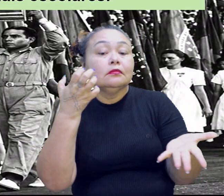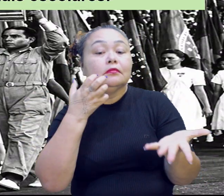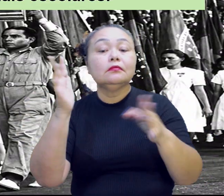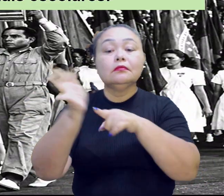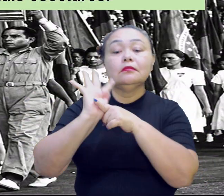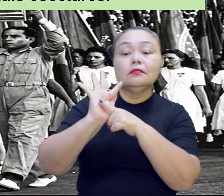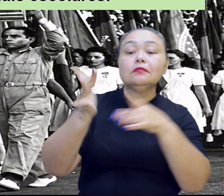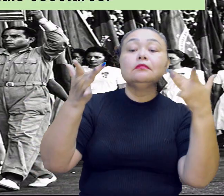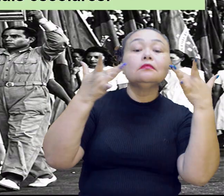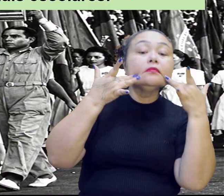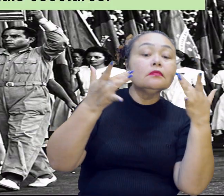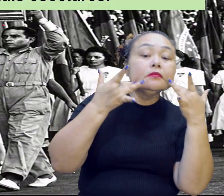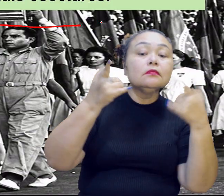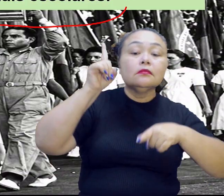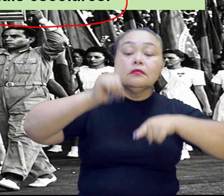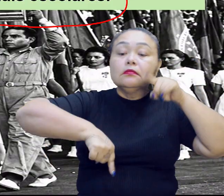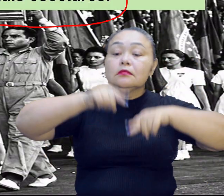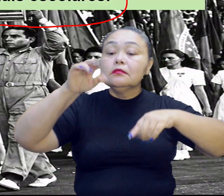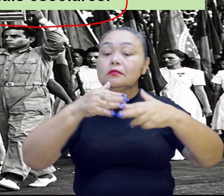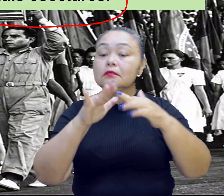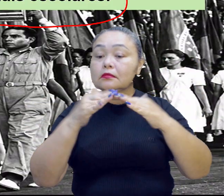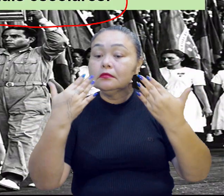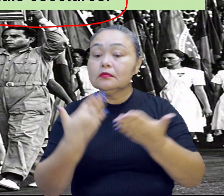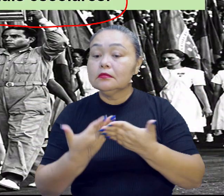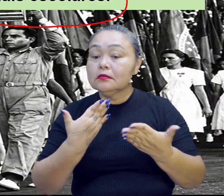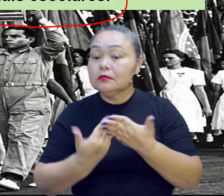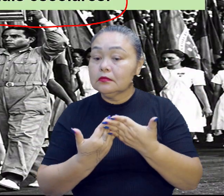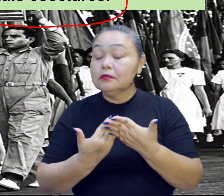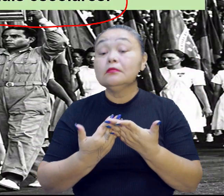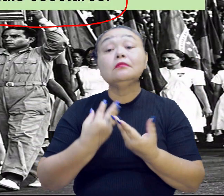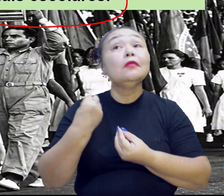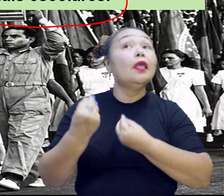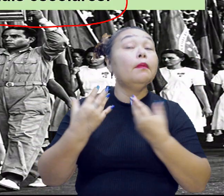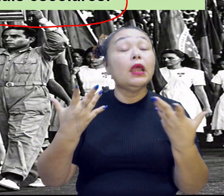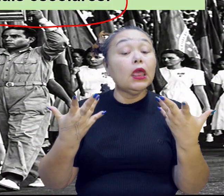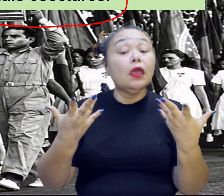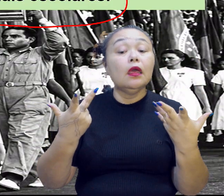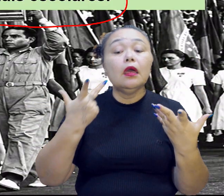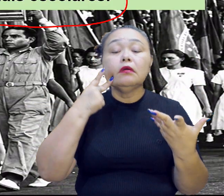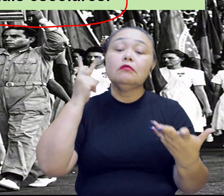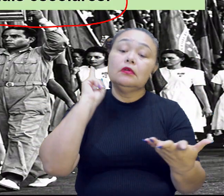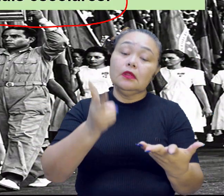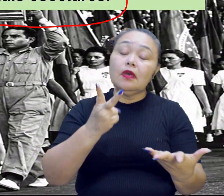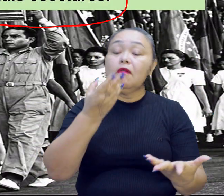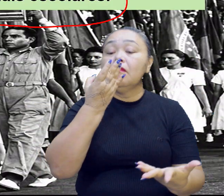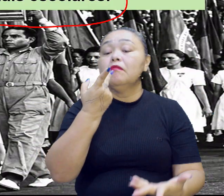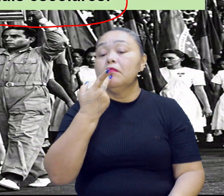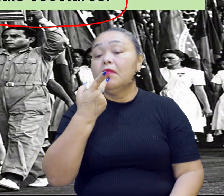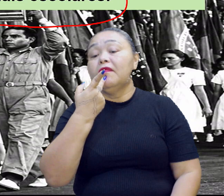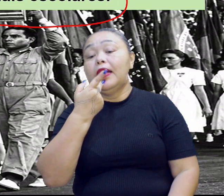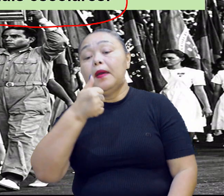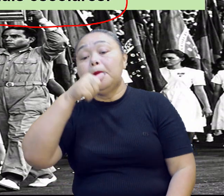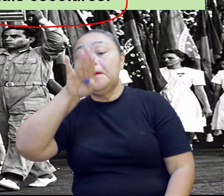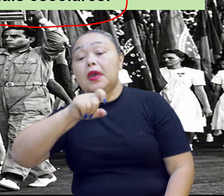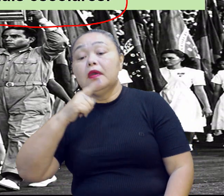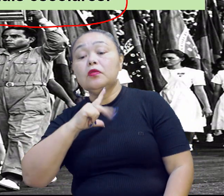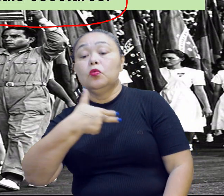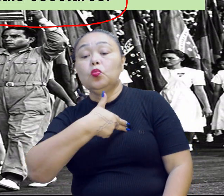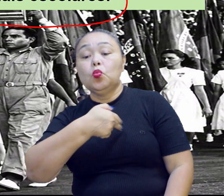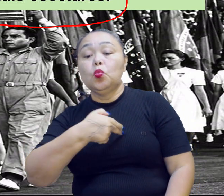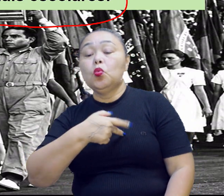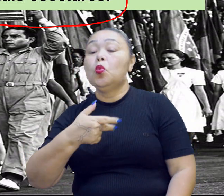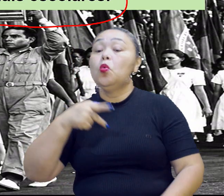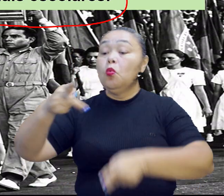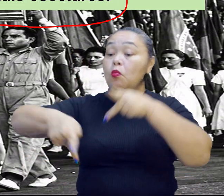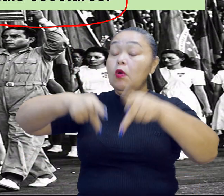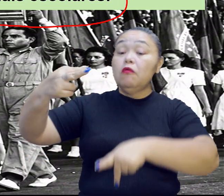filmes, peças de teatro e materiais escolares. Para quê? Para sempre falar bem de Getúlio Vargas. O